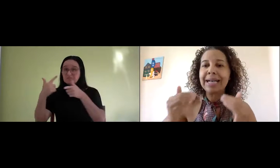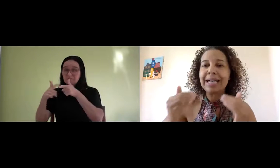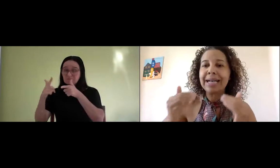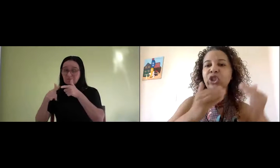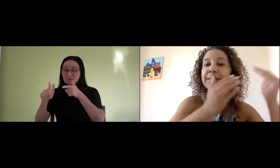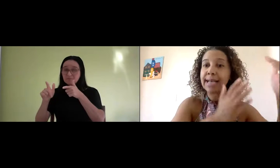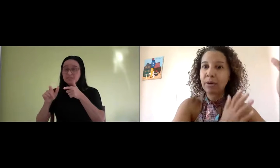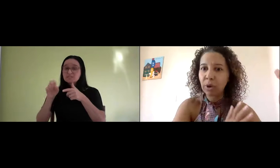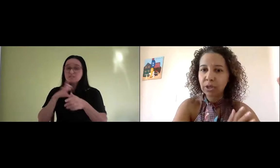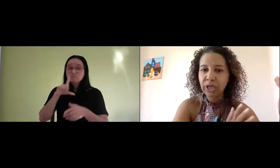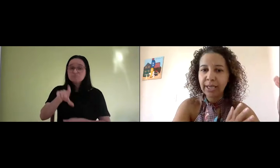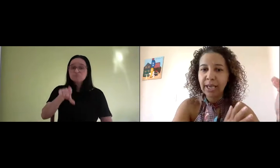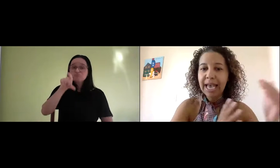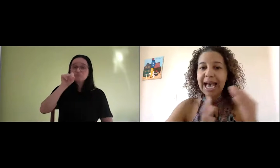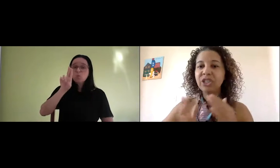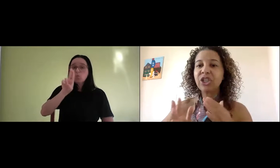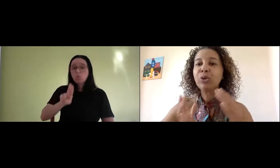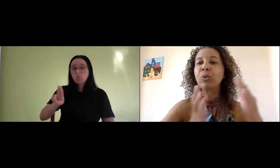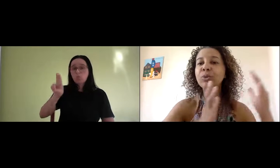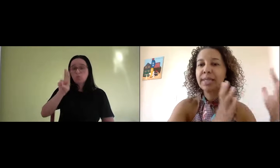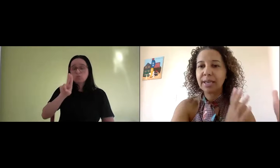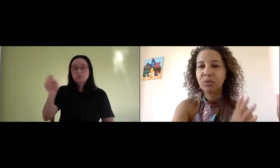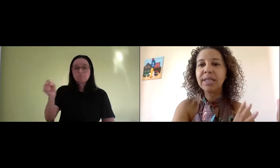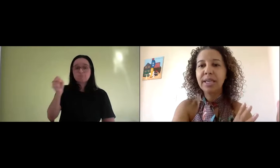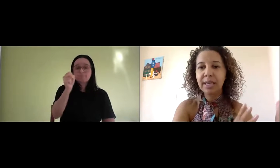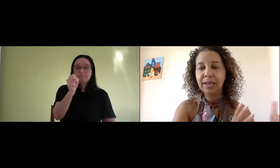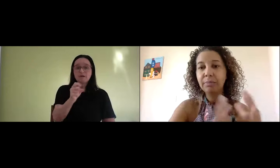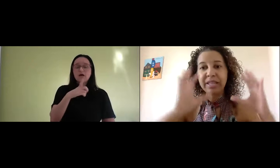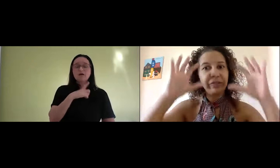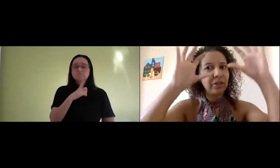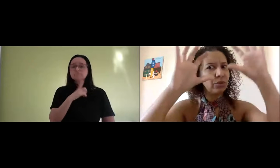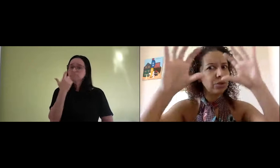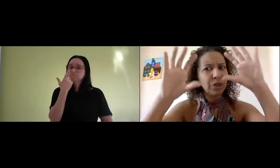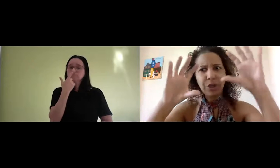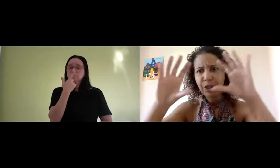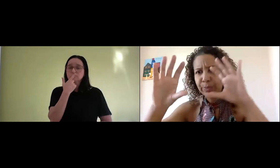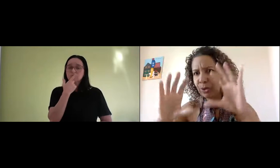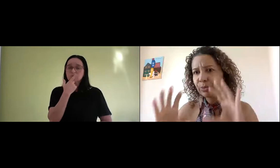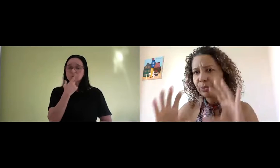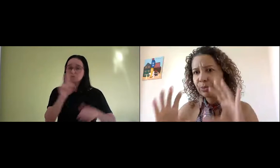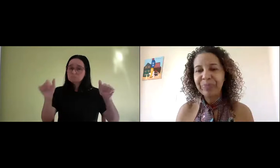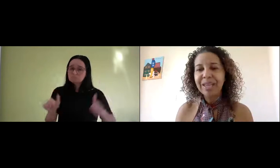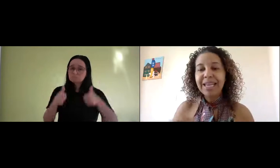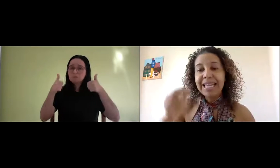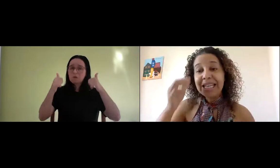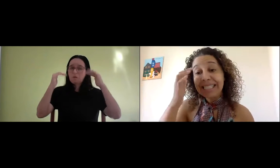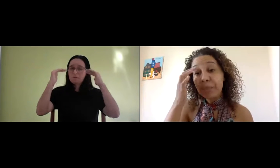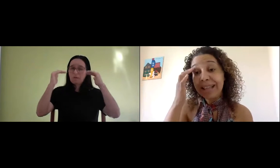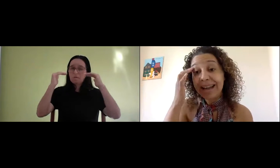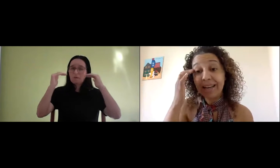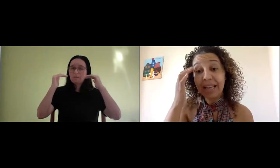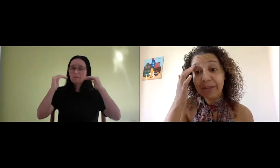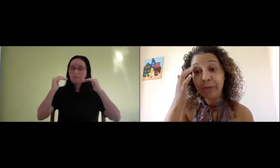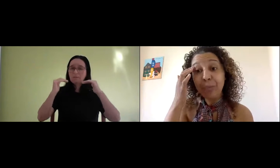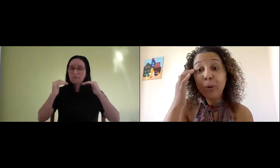optasse por utilizar o blockchain, a gente conseguiria benefícios YZ. E esse